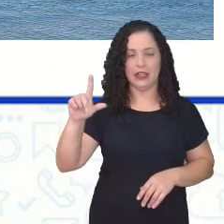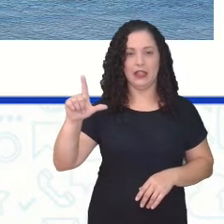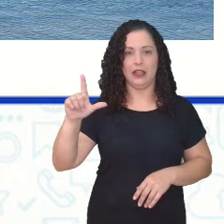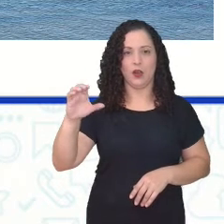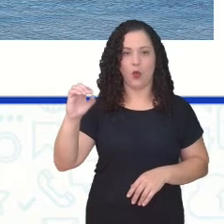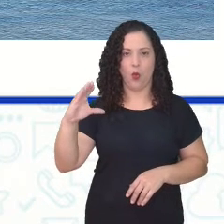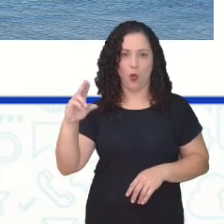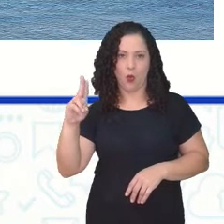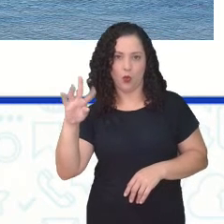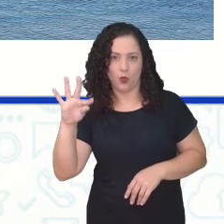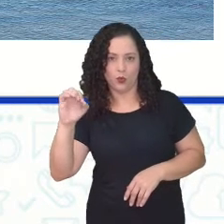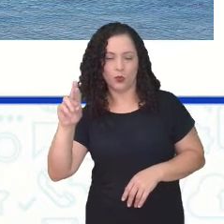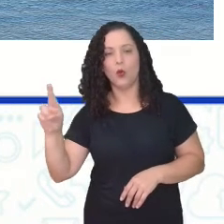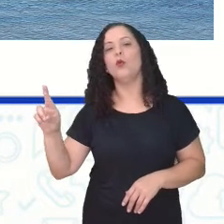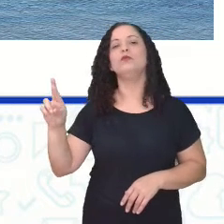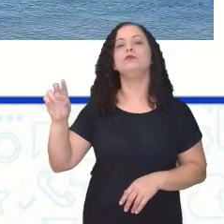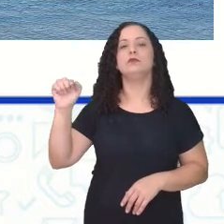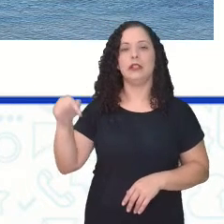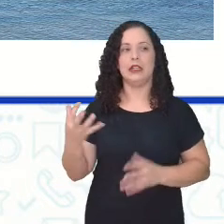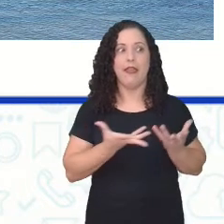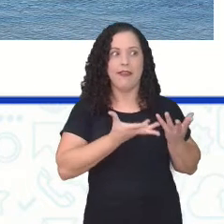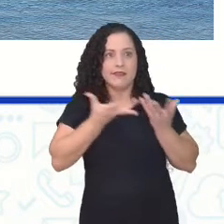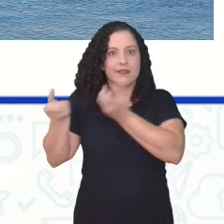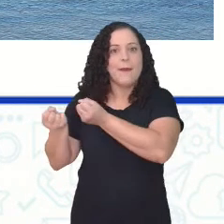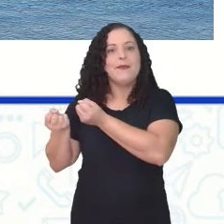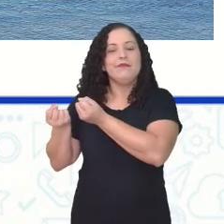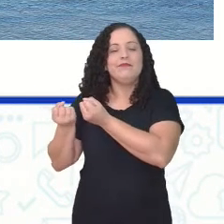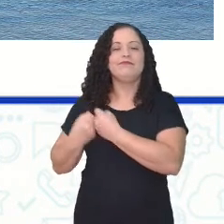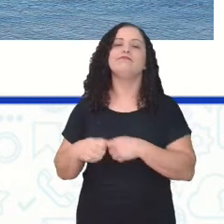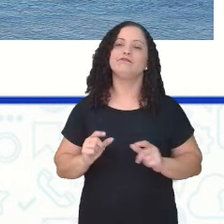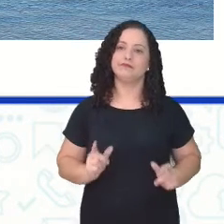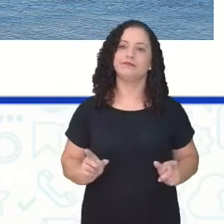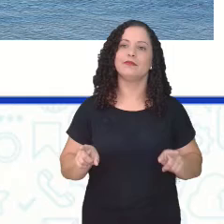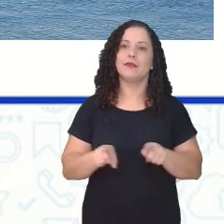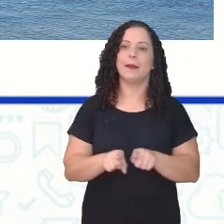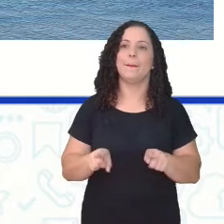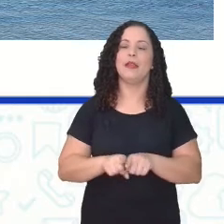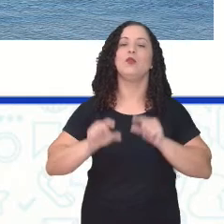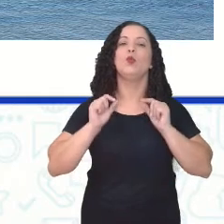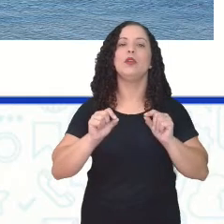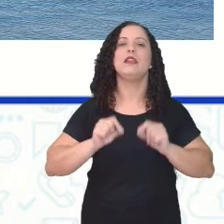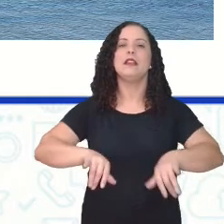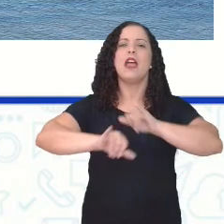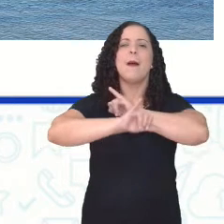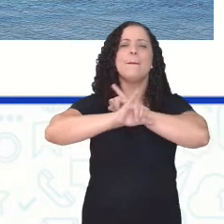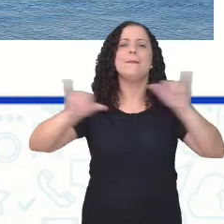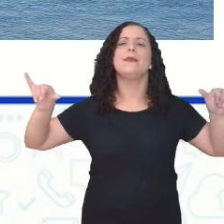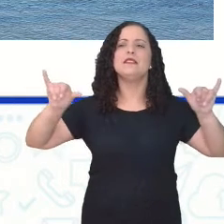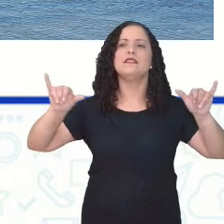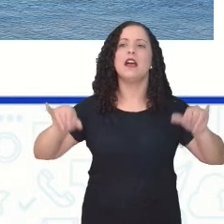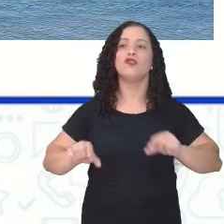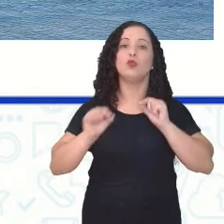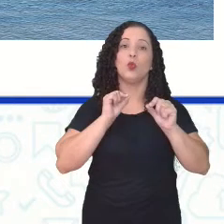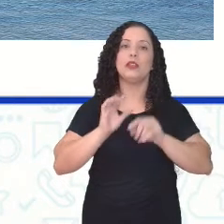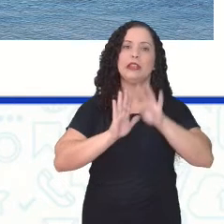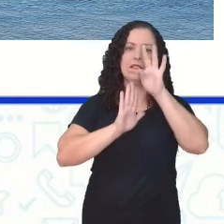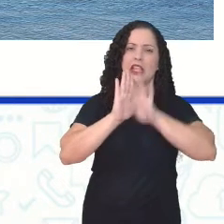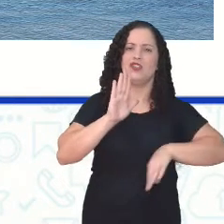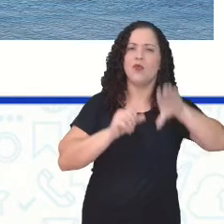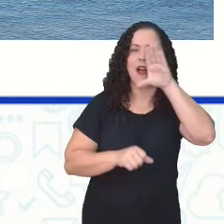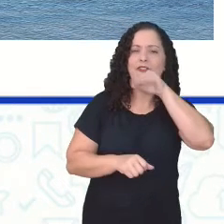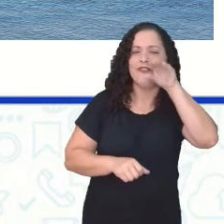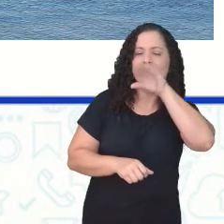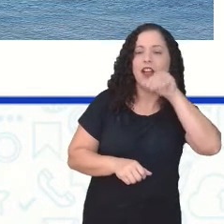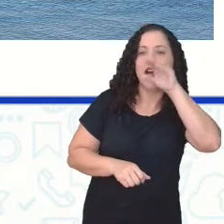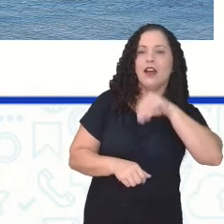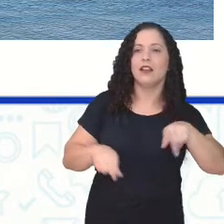O texto produzido pelo locutor. É o terceiro elemento que ele cita. O código, não é? O código é